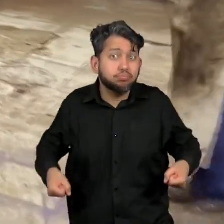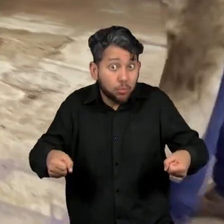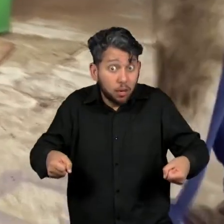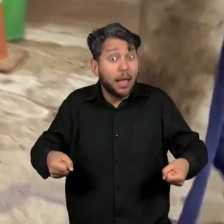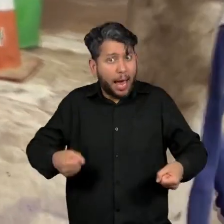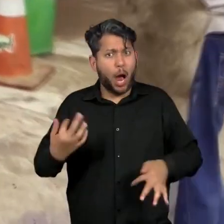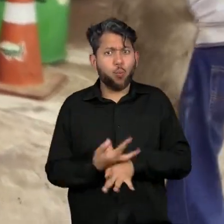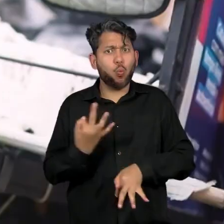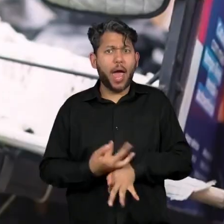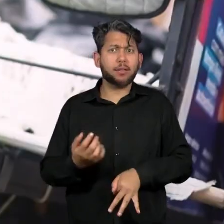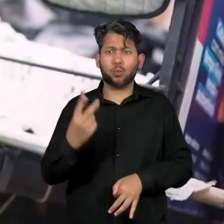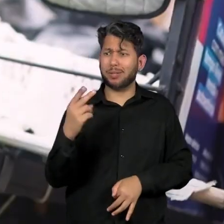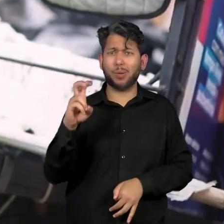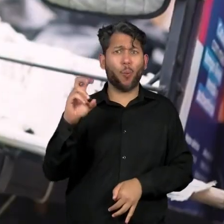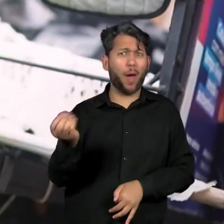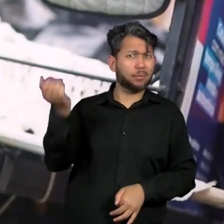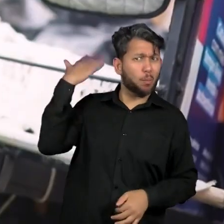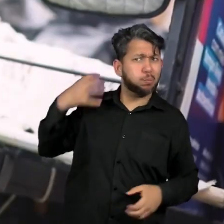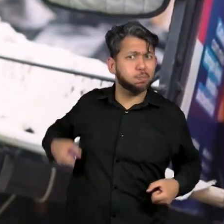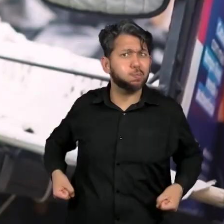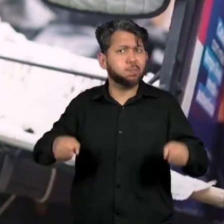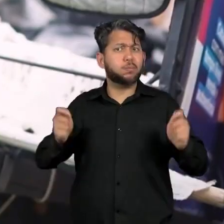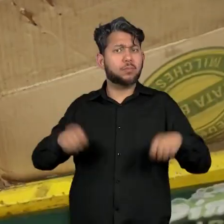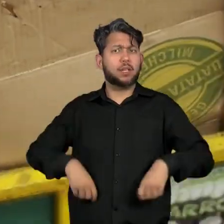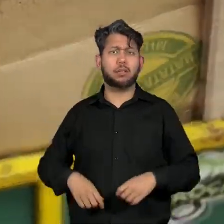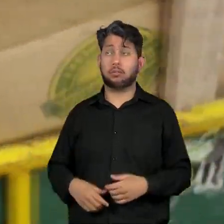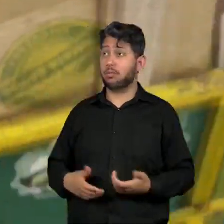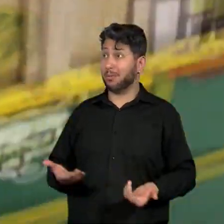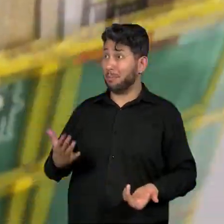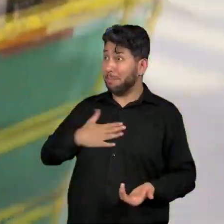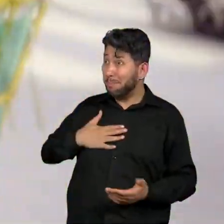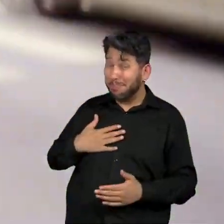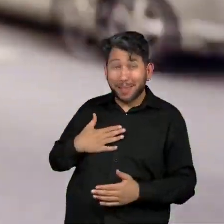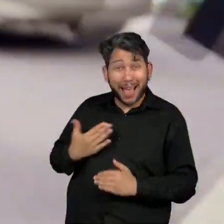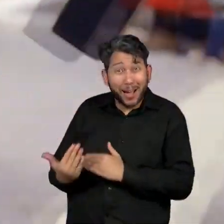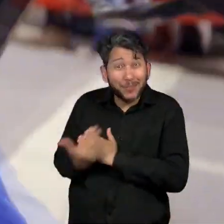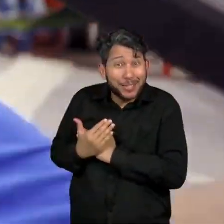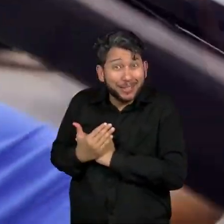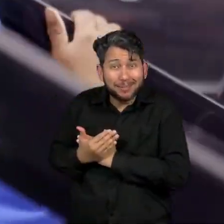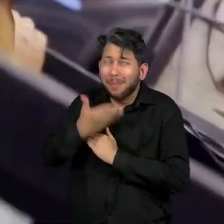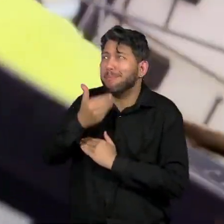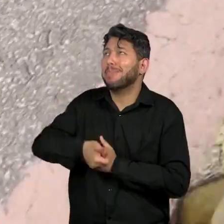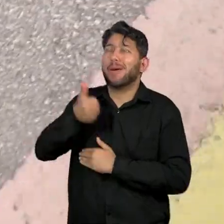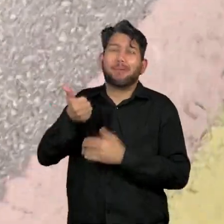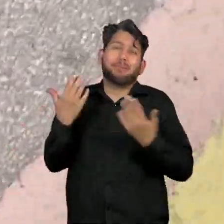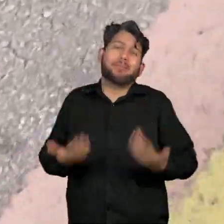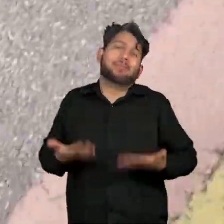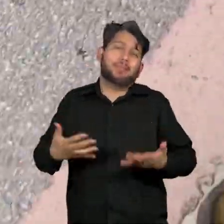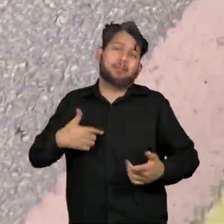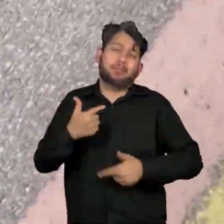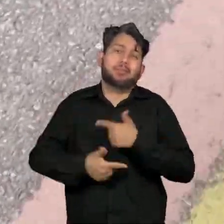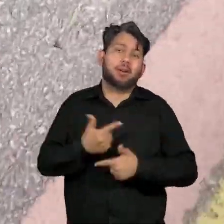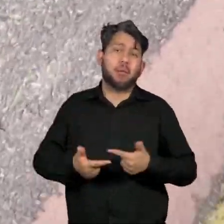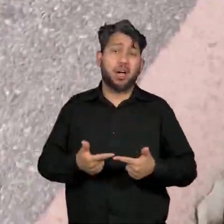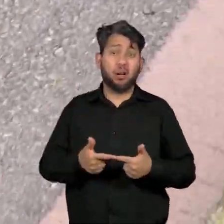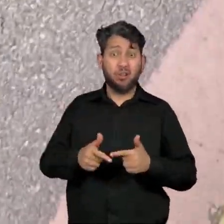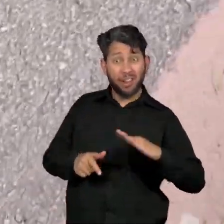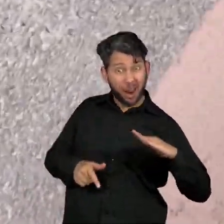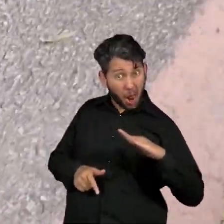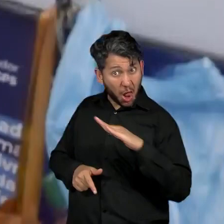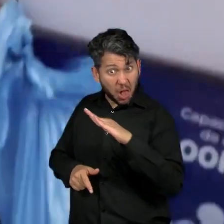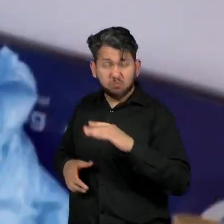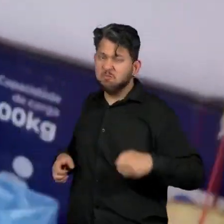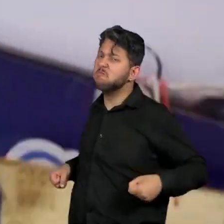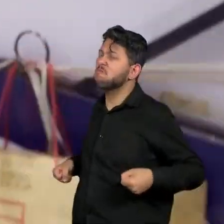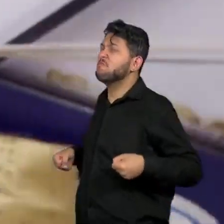kg de peso. Essa carroça, depois que veio para minha vida, ela facilitou demais a minha vida, principalmente no meu trabalho. Hoje eu subo subida, que eu não me